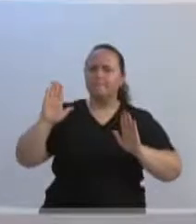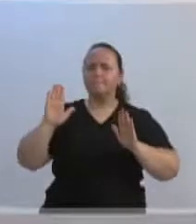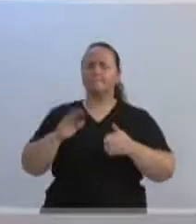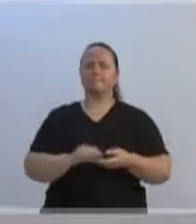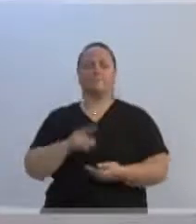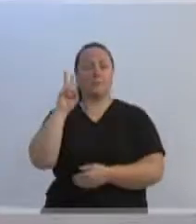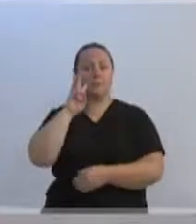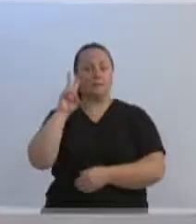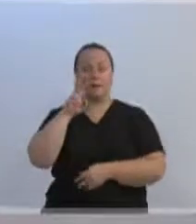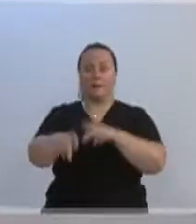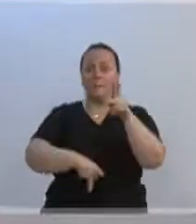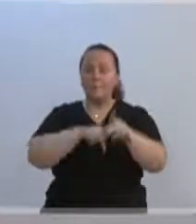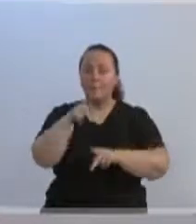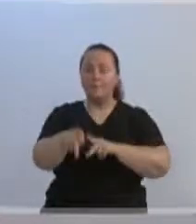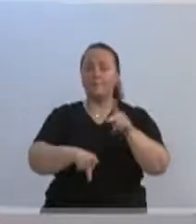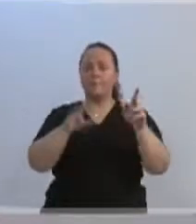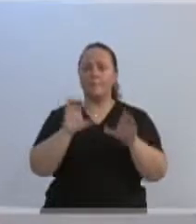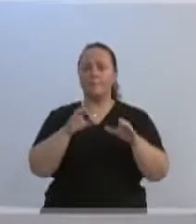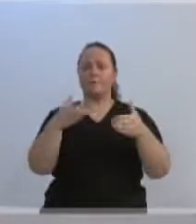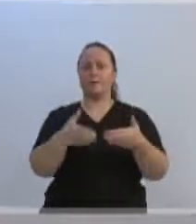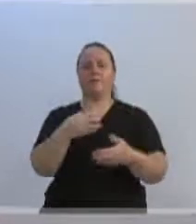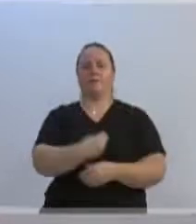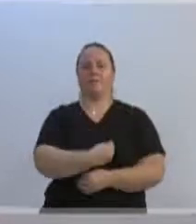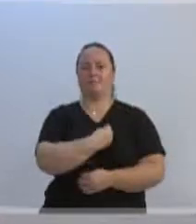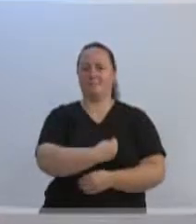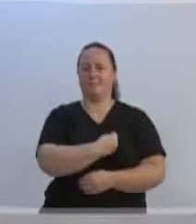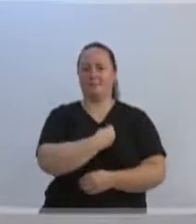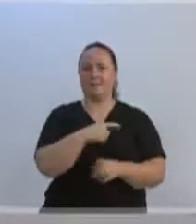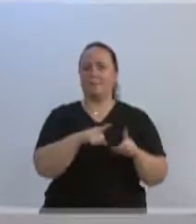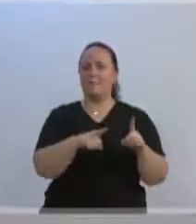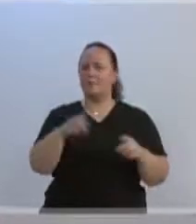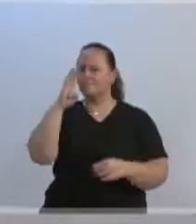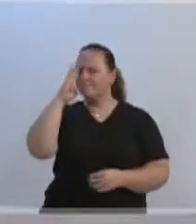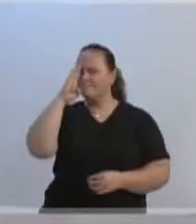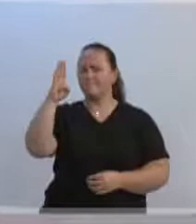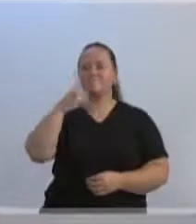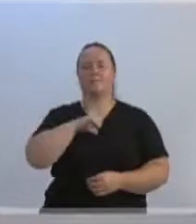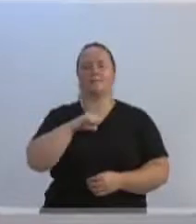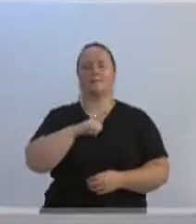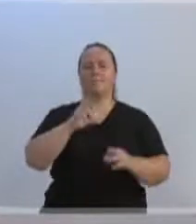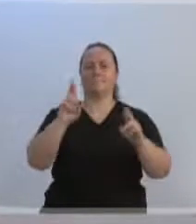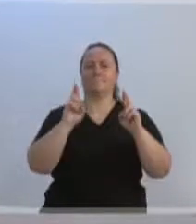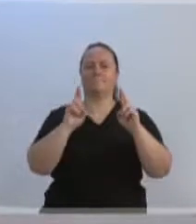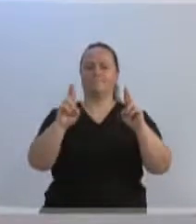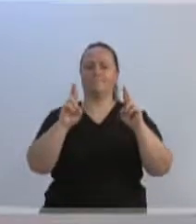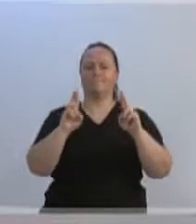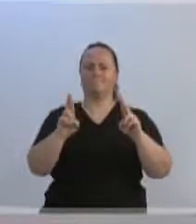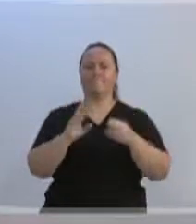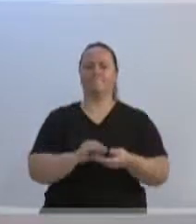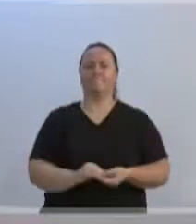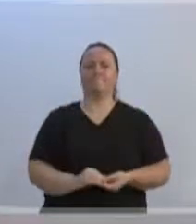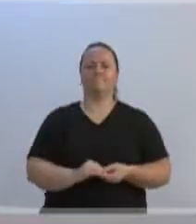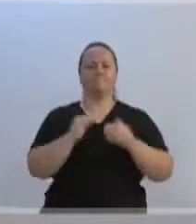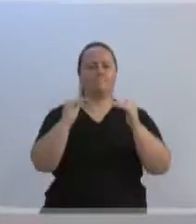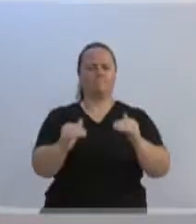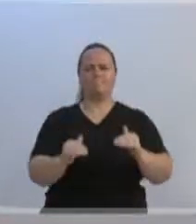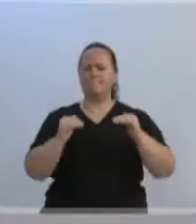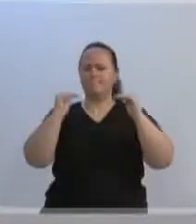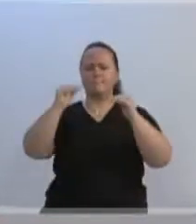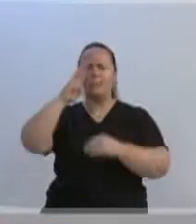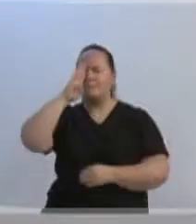lembrar que este povo essas comunidades existem mas acima de tudo para dizer que ainda tem esperanças e elas estão acima de políticas e de